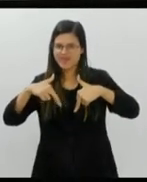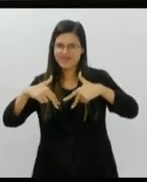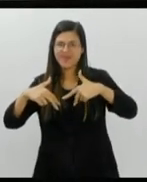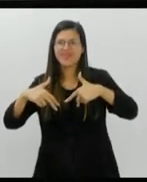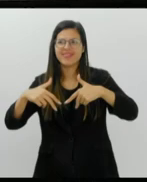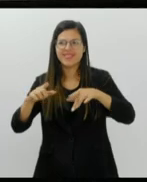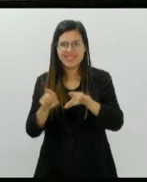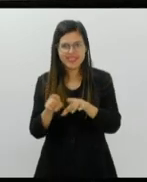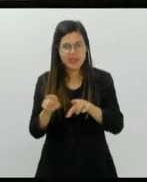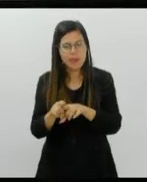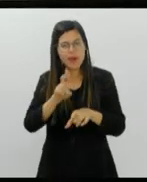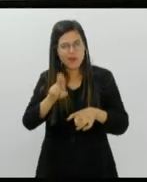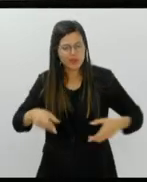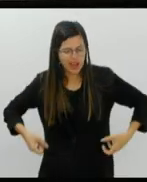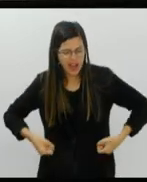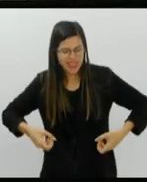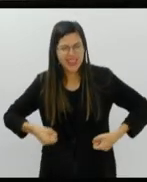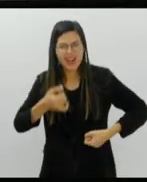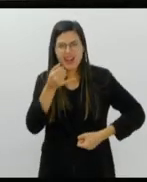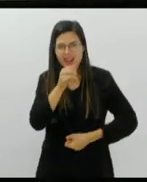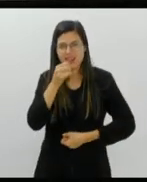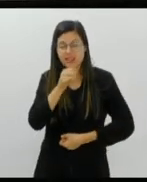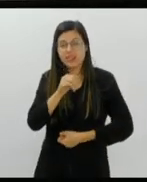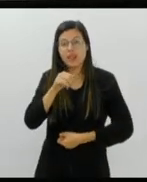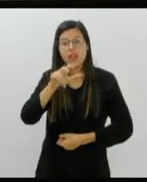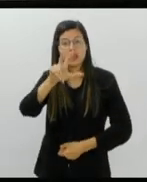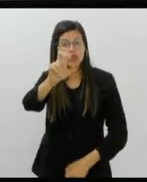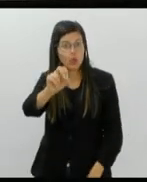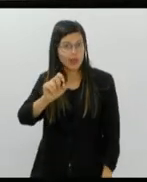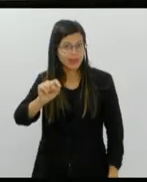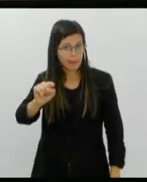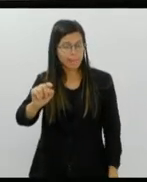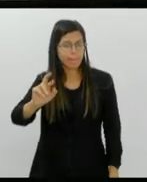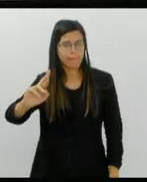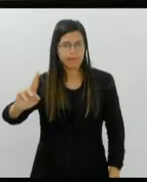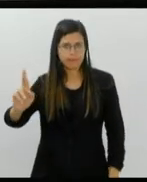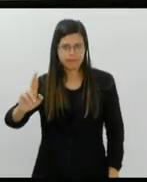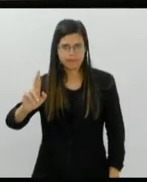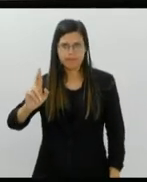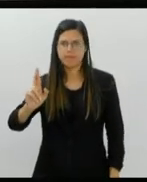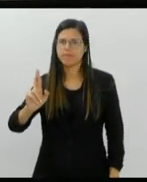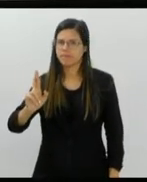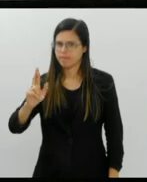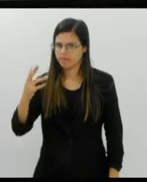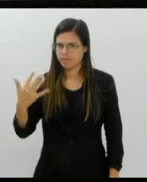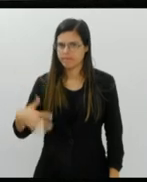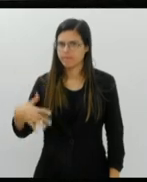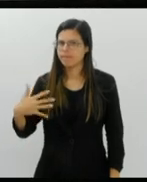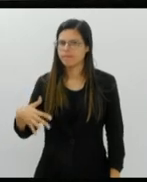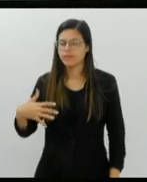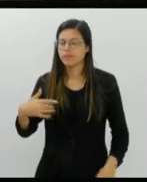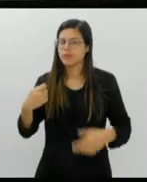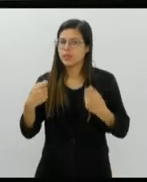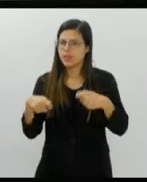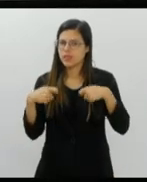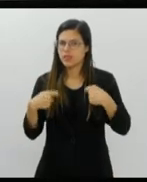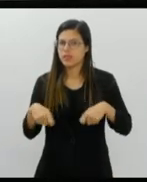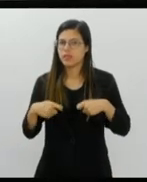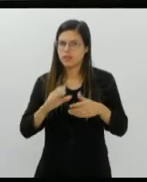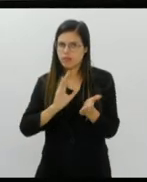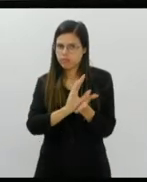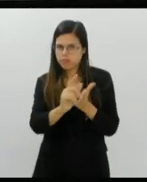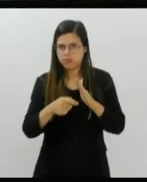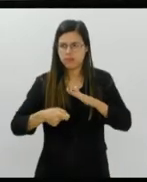cadeira elétrica uma cadeira hoje custa em torno de R 50.000 Então você viu o quanto é caro então precisa-se muito de